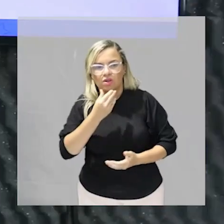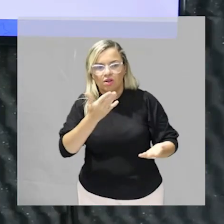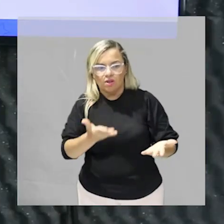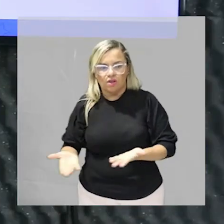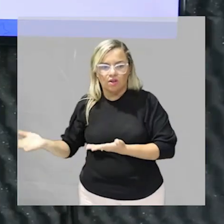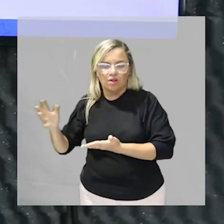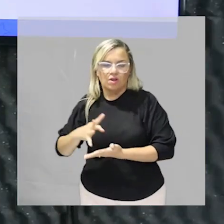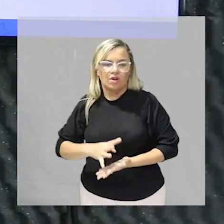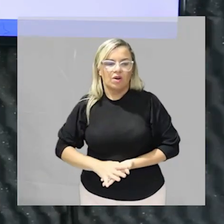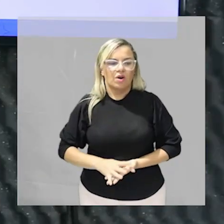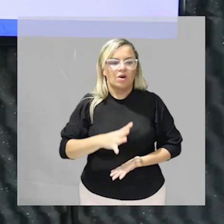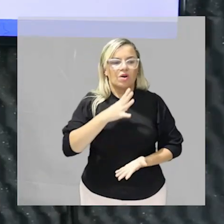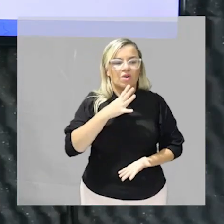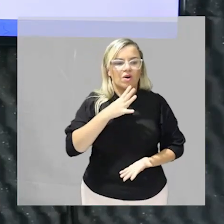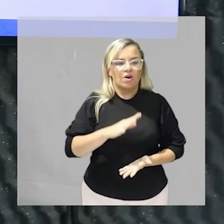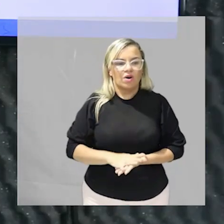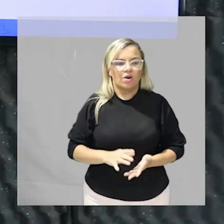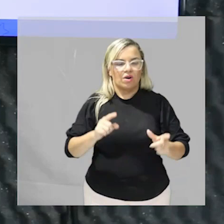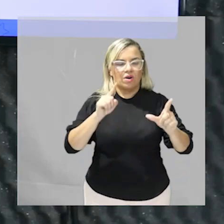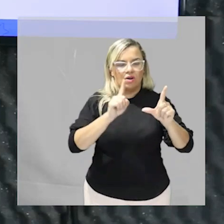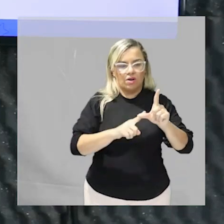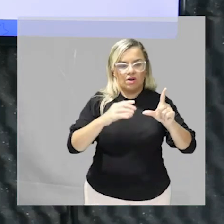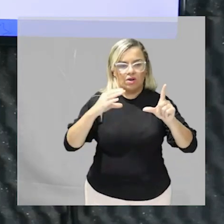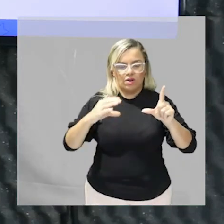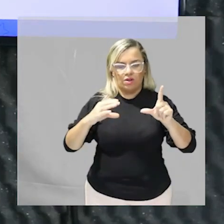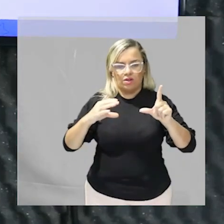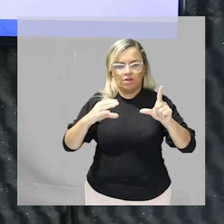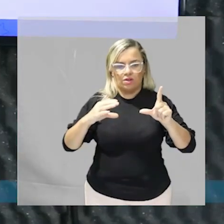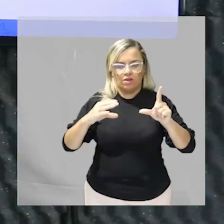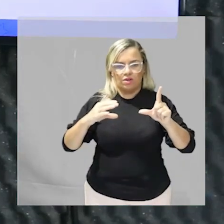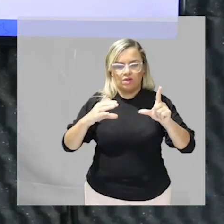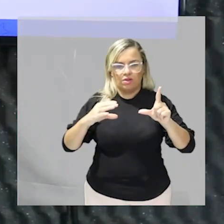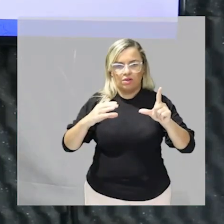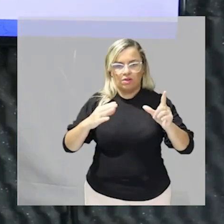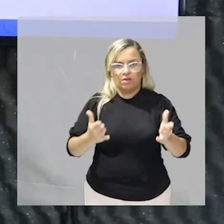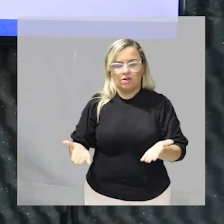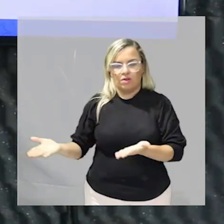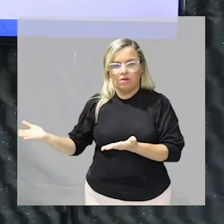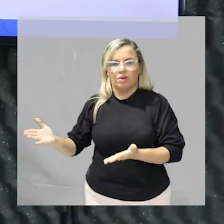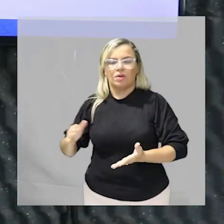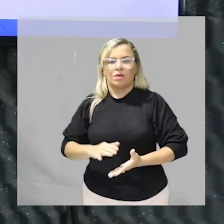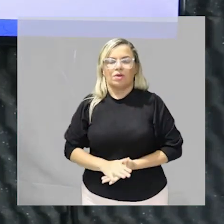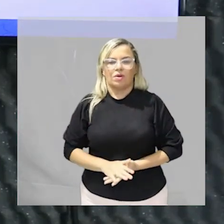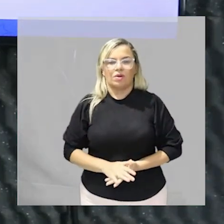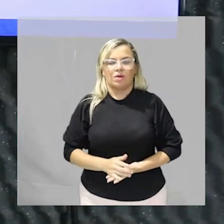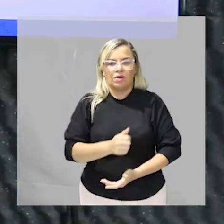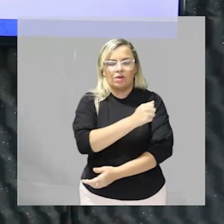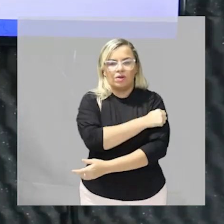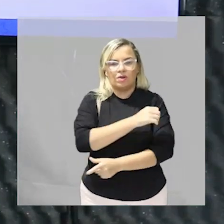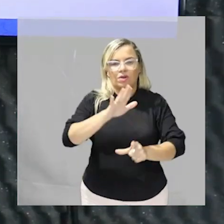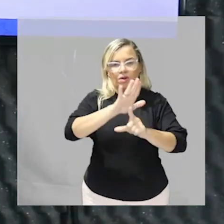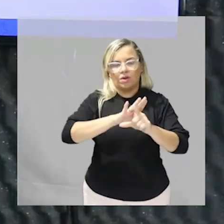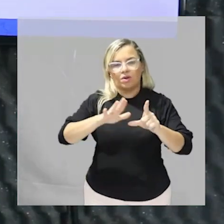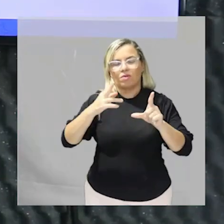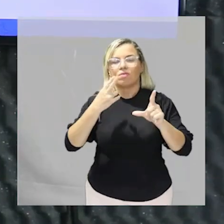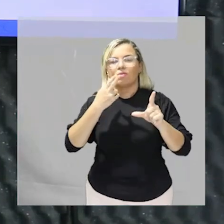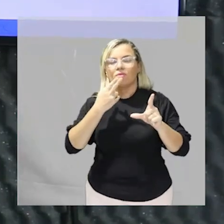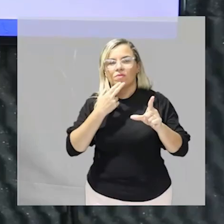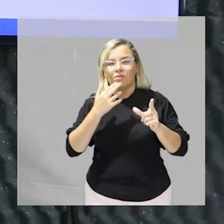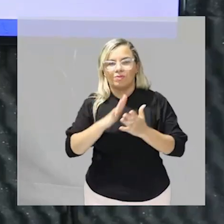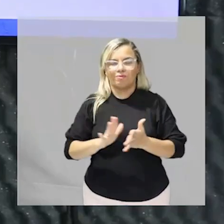inversão térmica, galera, tá? Nosso gabarito é a letra C. Belezinha? Galera, Plataforma Gonçalves